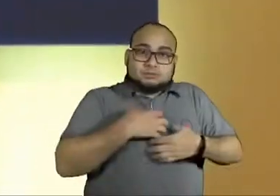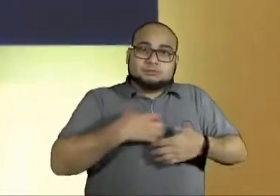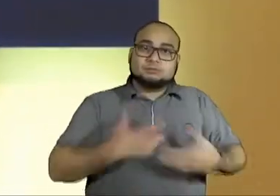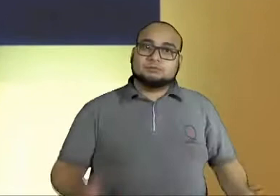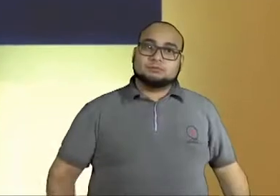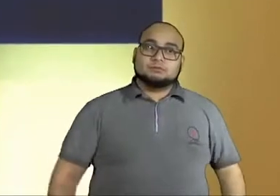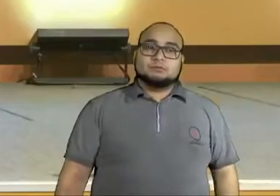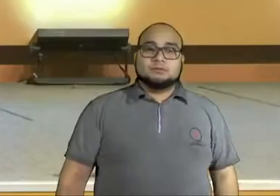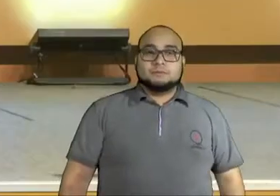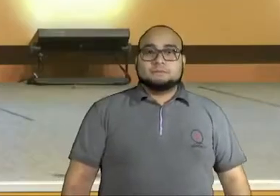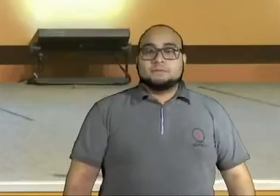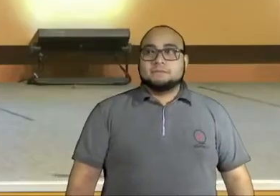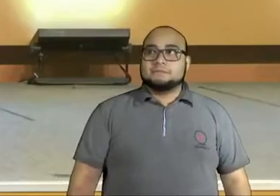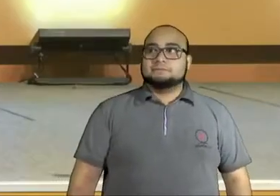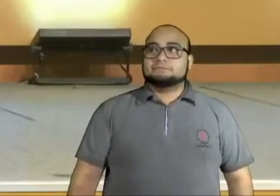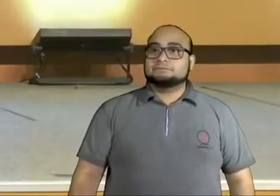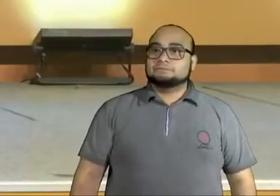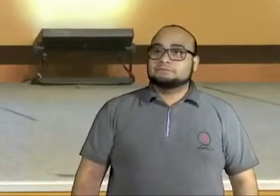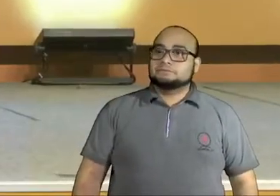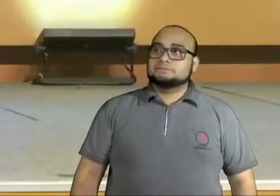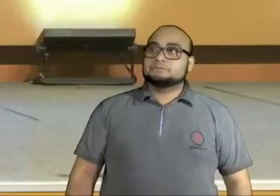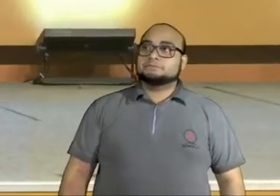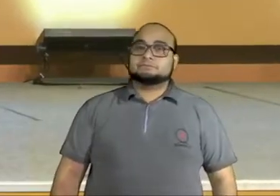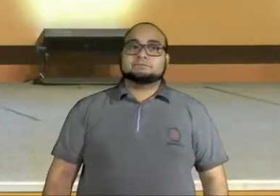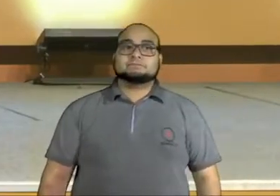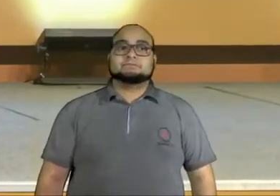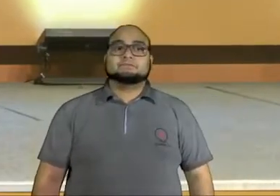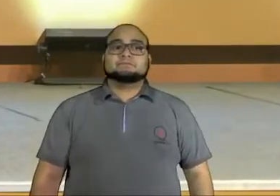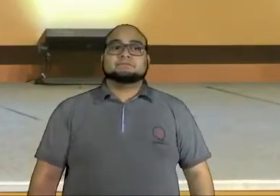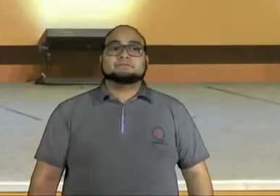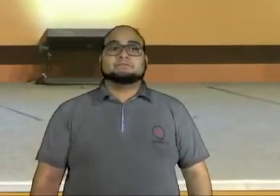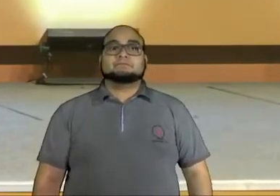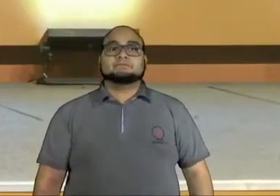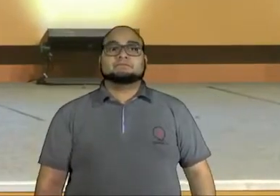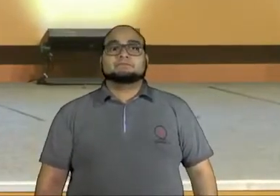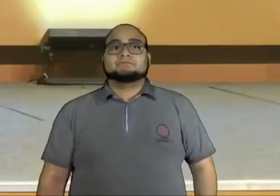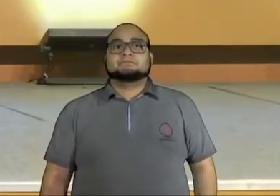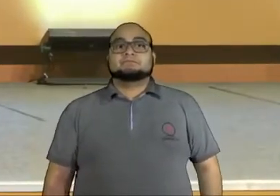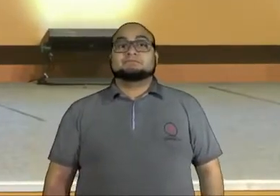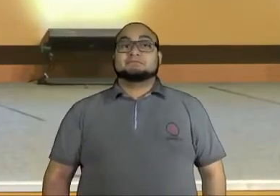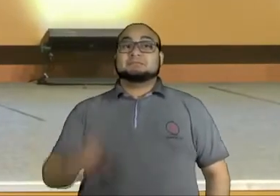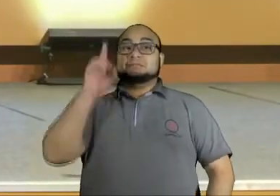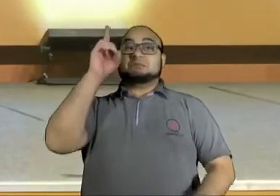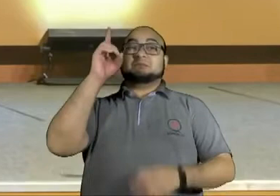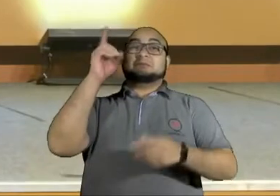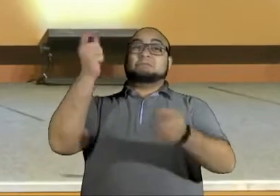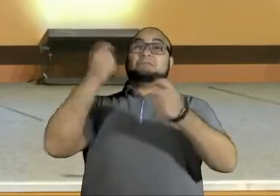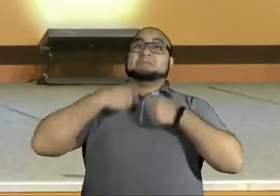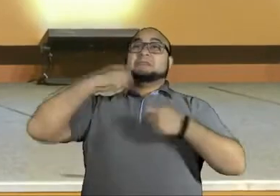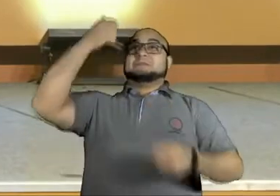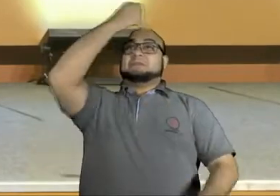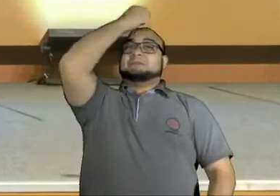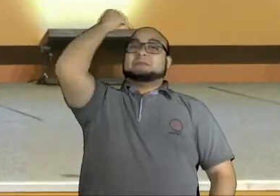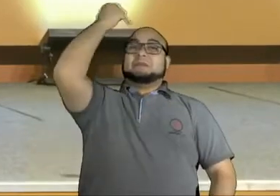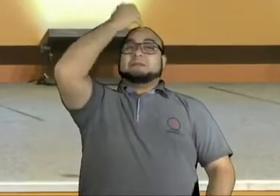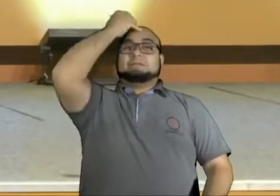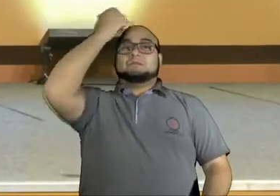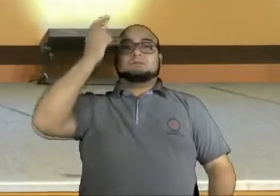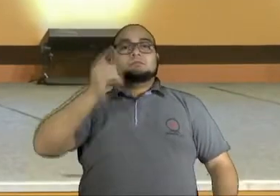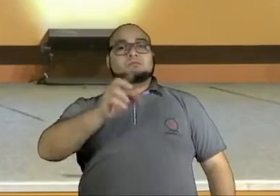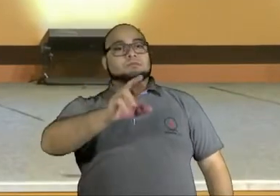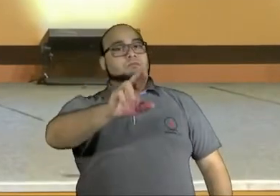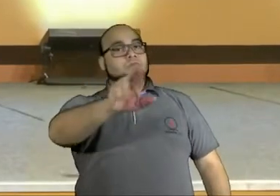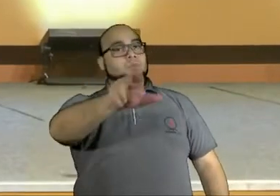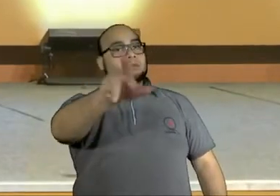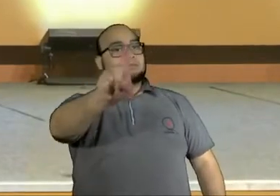lá, chapar a mão em quem Deus mandou você chapar. Aí você fica assim, Deus me dá unção, Deus me dá unção. Deus diz, unção eu não te dou mais, porque eu te dou unção desde